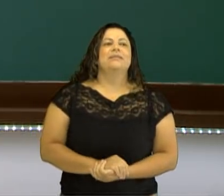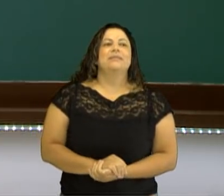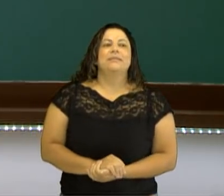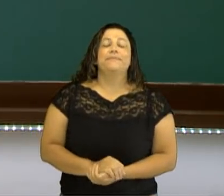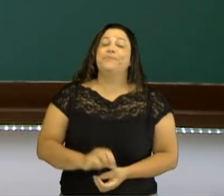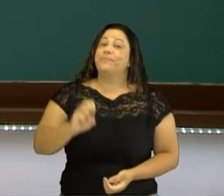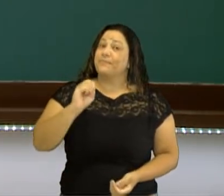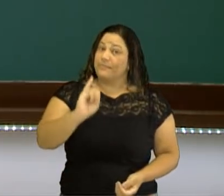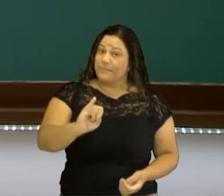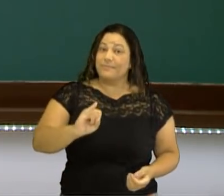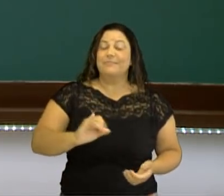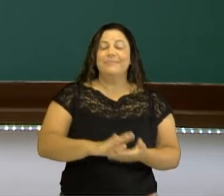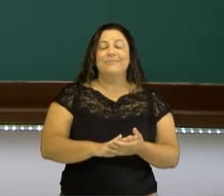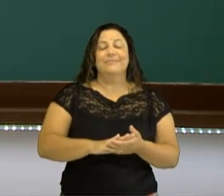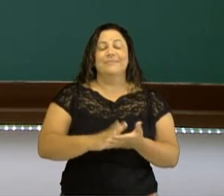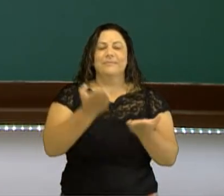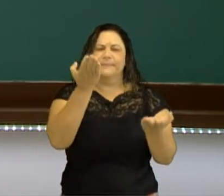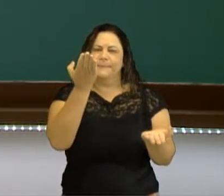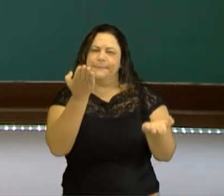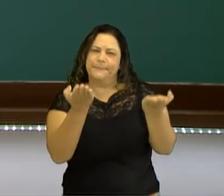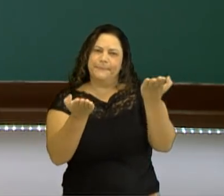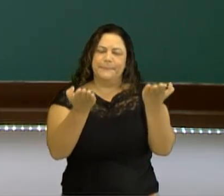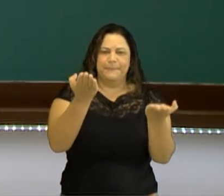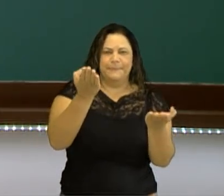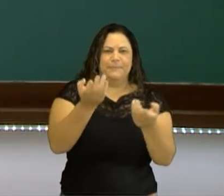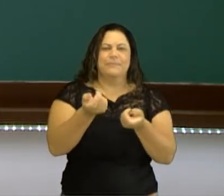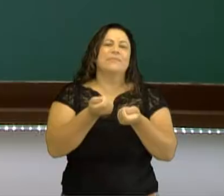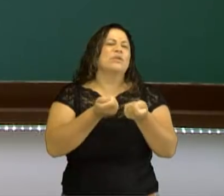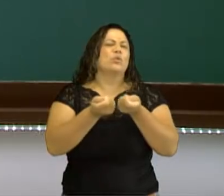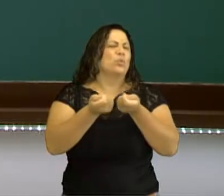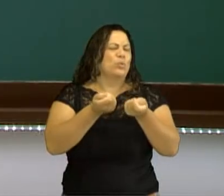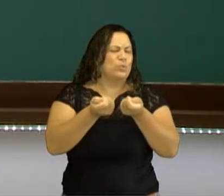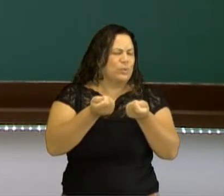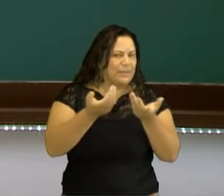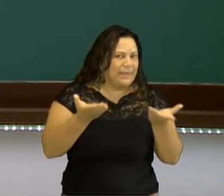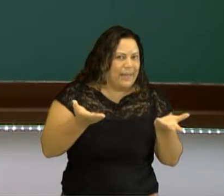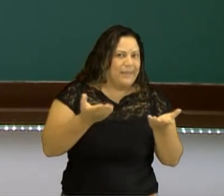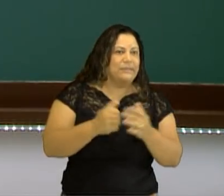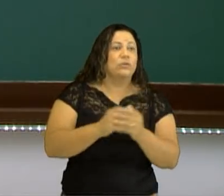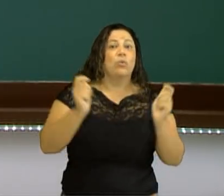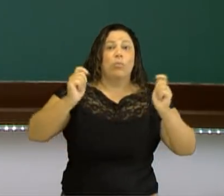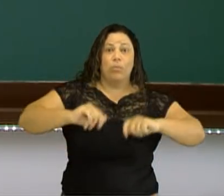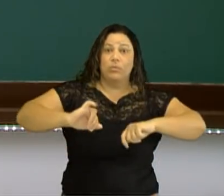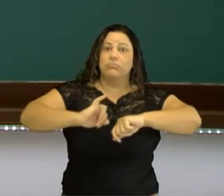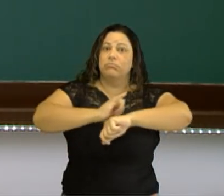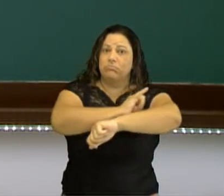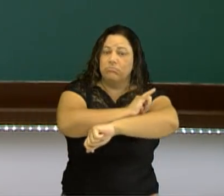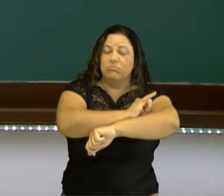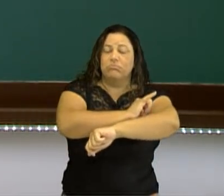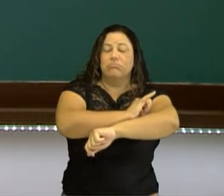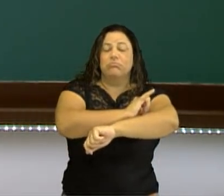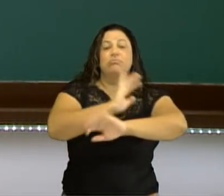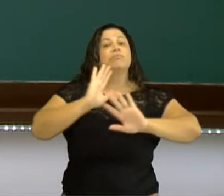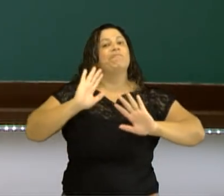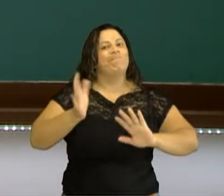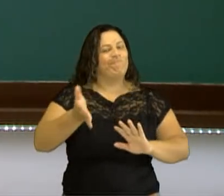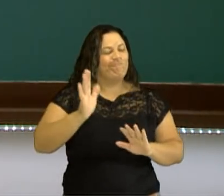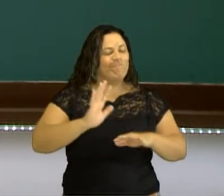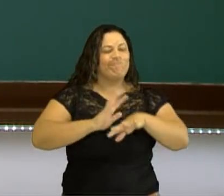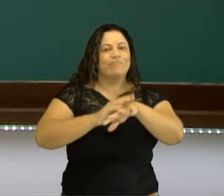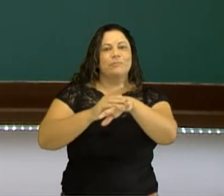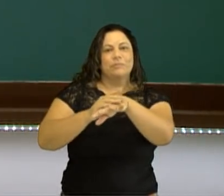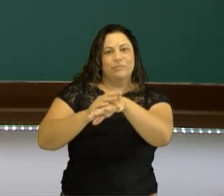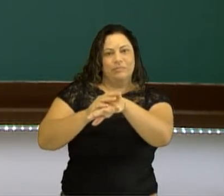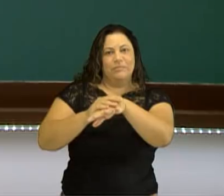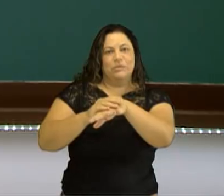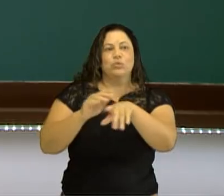esse peso não for controlado, a pessoa pode chegar a um quadro de obesidade, o que já é uma doença,